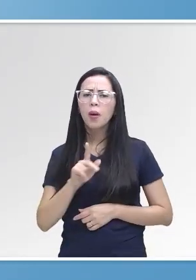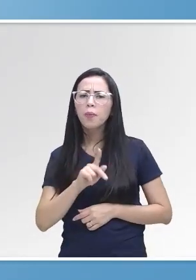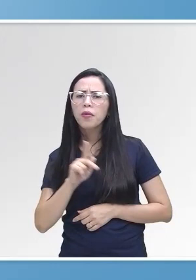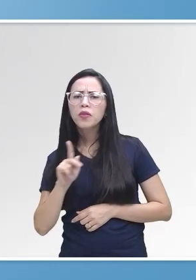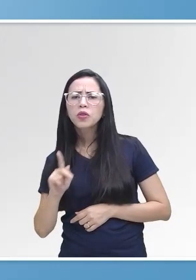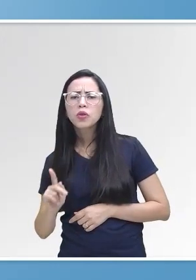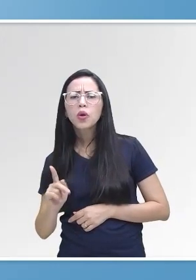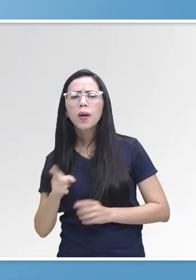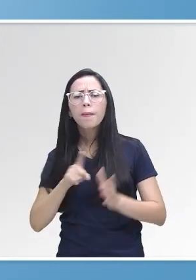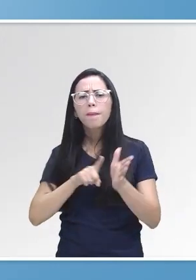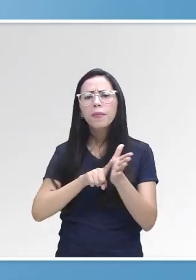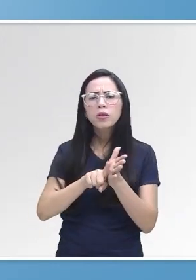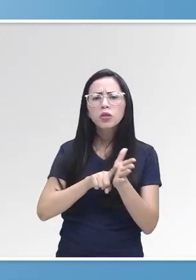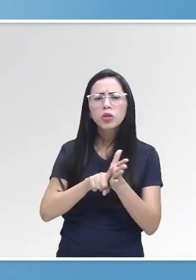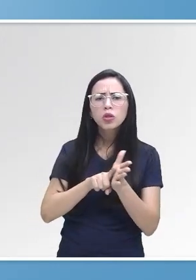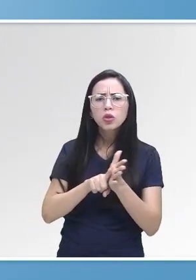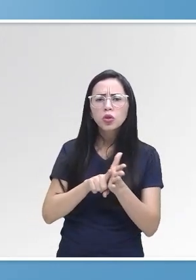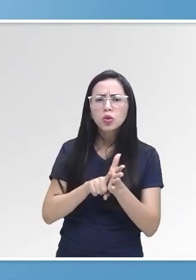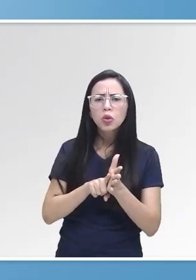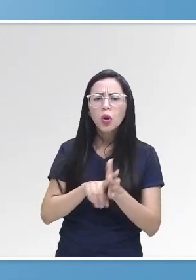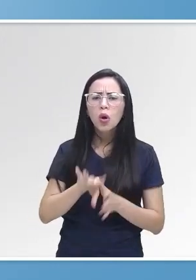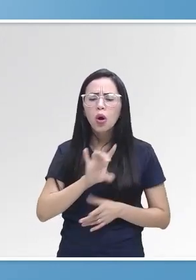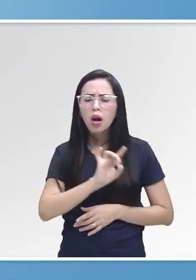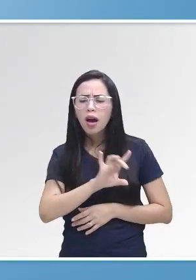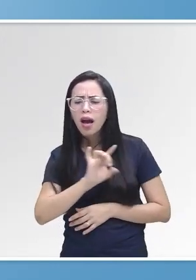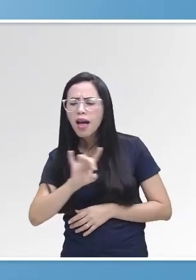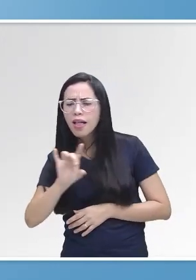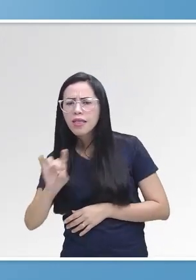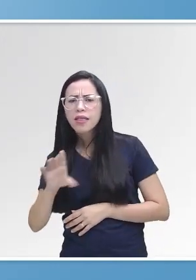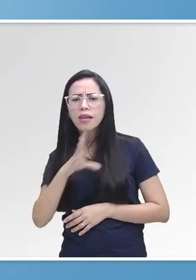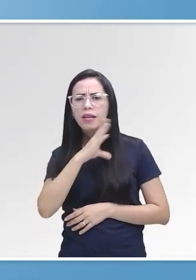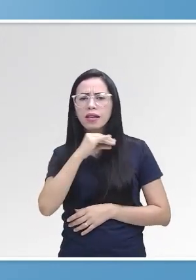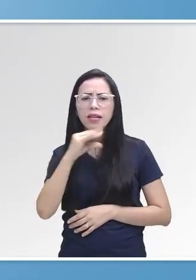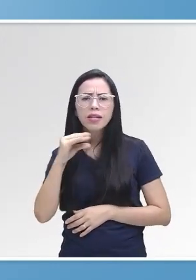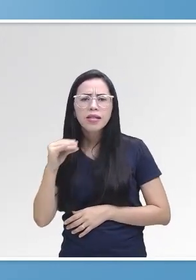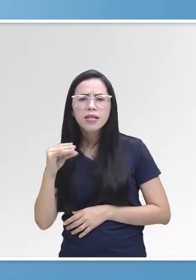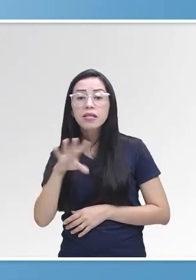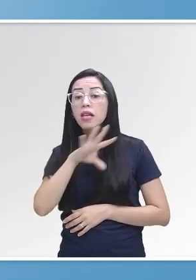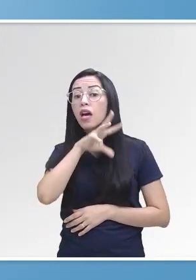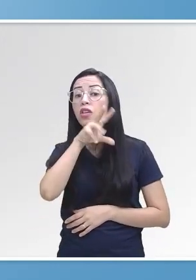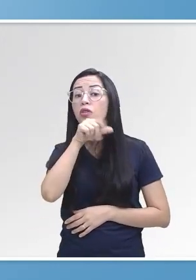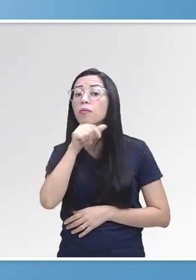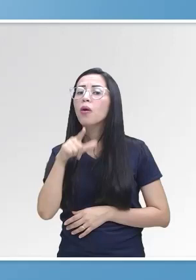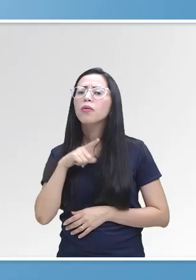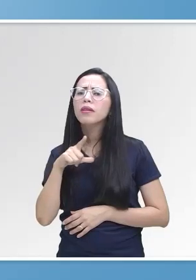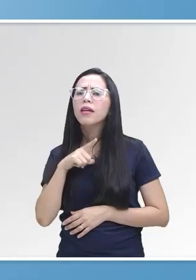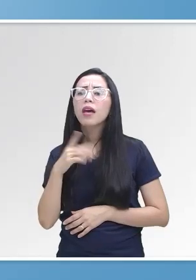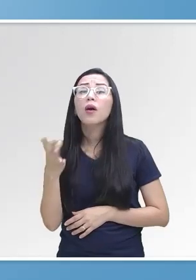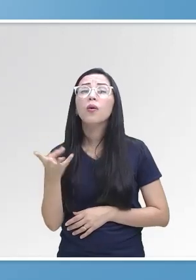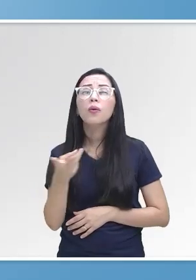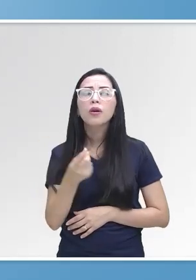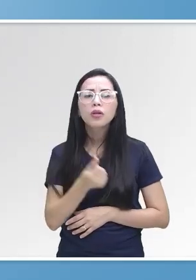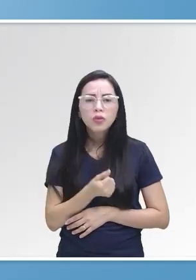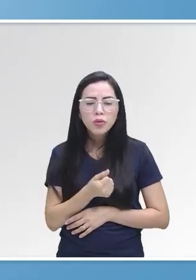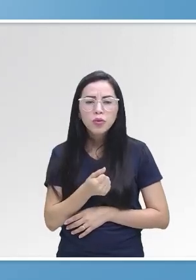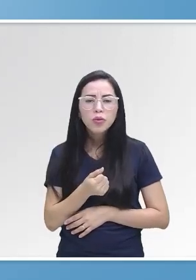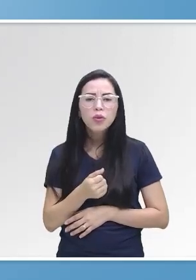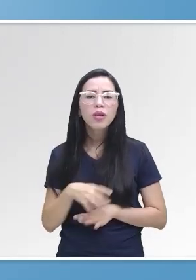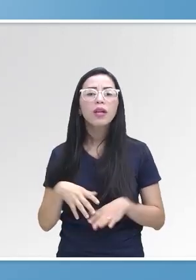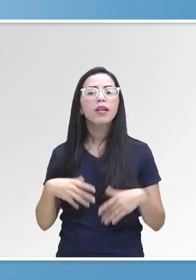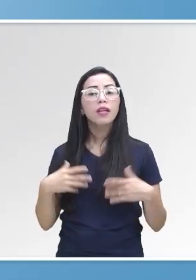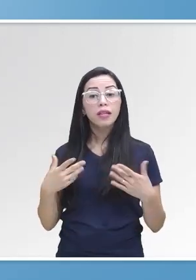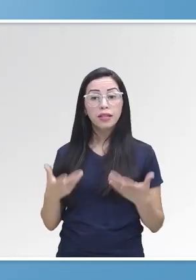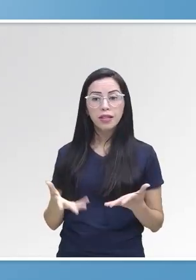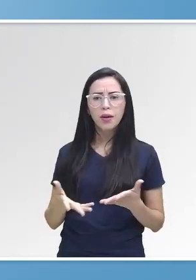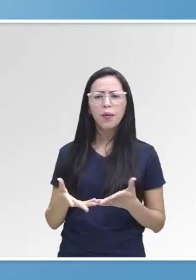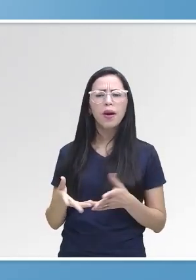quais os bichos de estimação de cada criança da turma Qual foi a sua levantamento ela viu quais